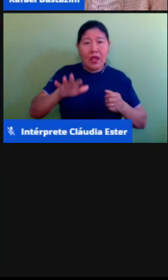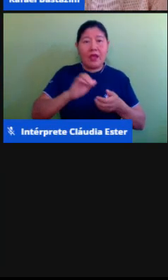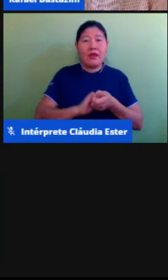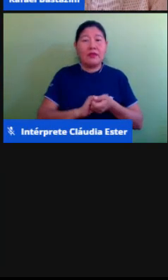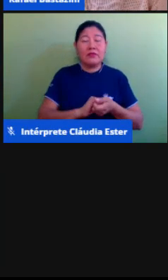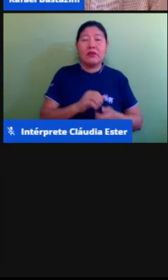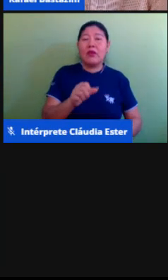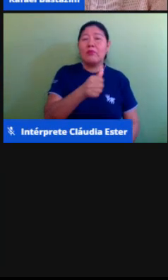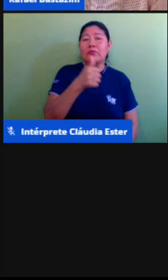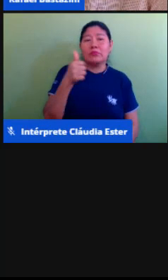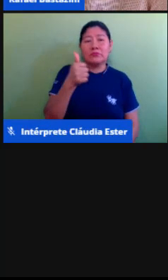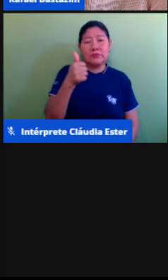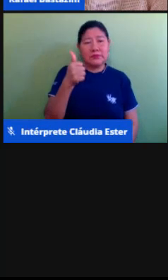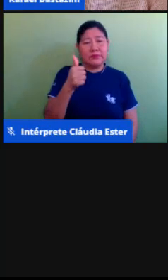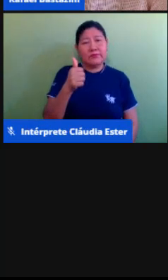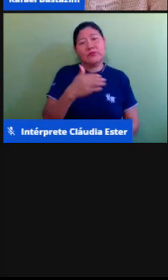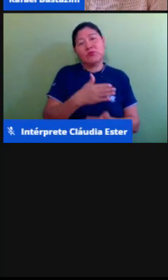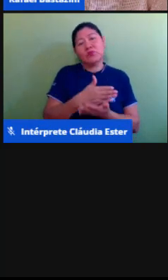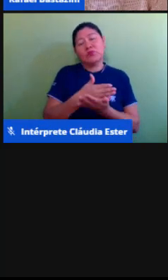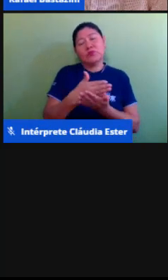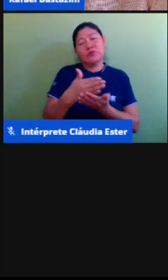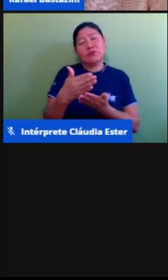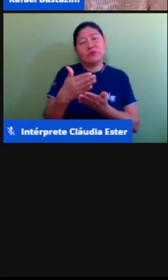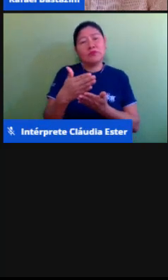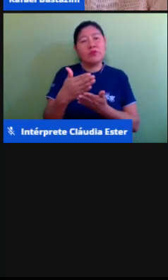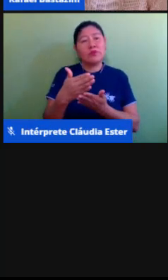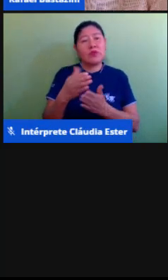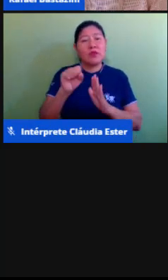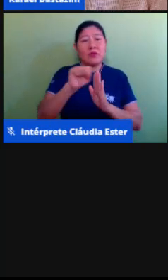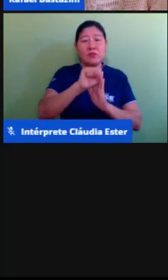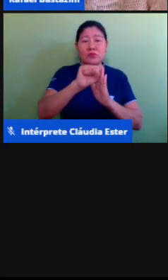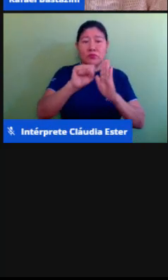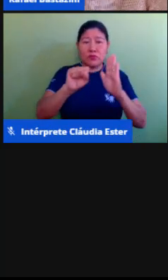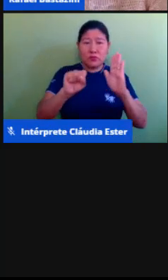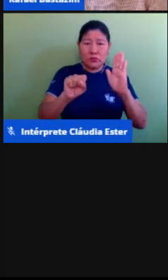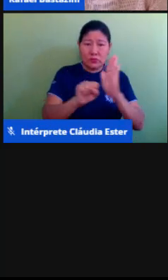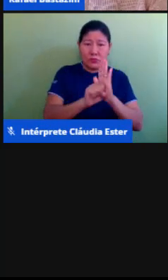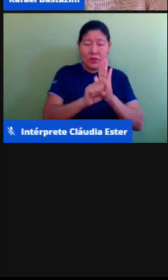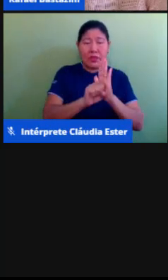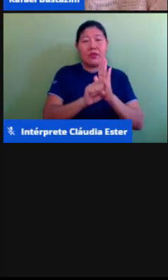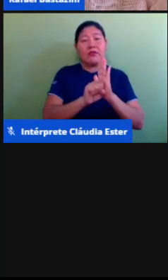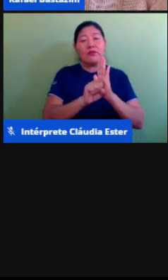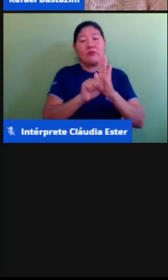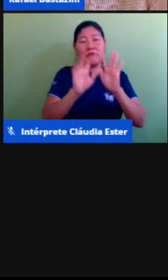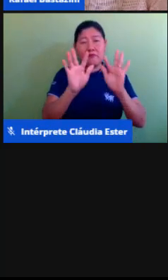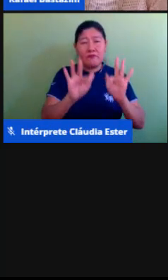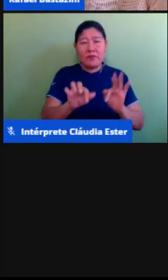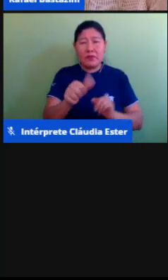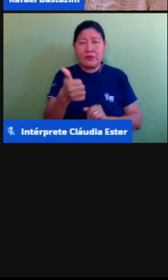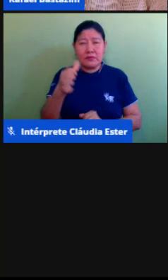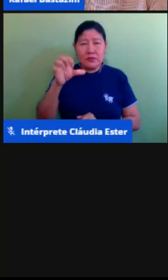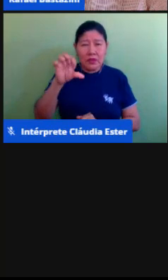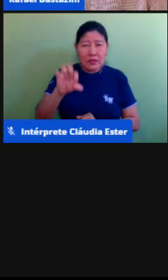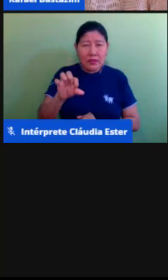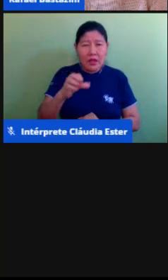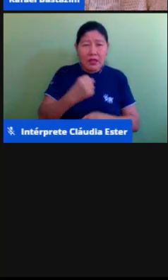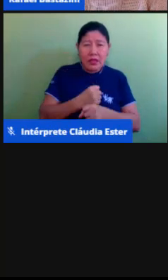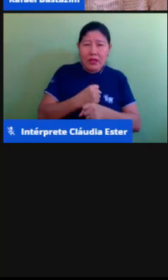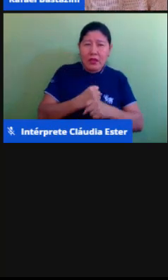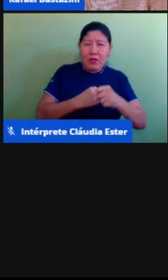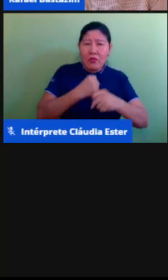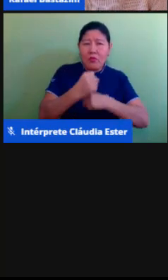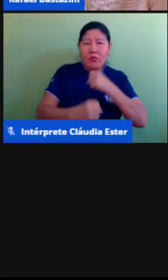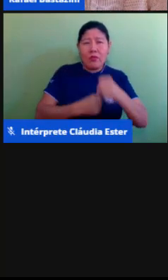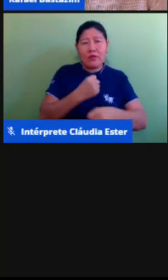primeiro período, ele diz respeito ao final do século XIX até o ano de 1940.